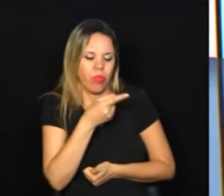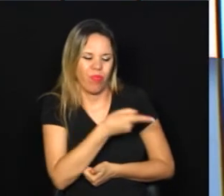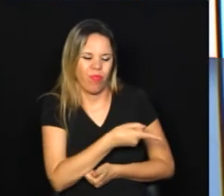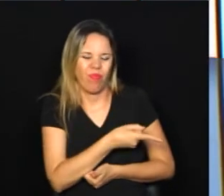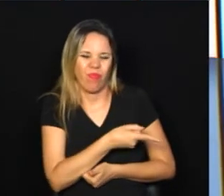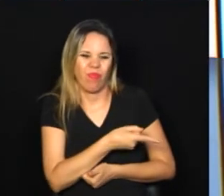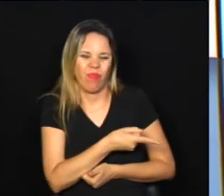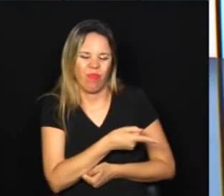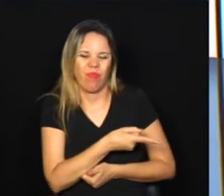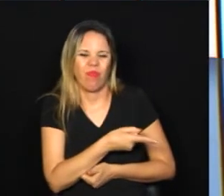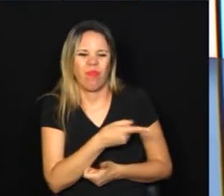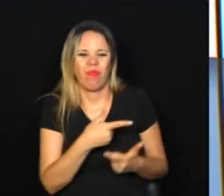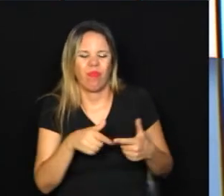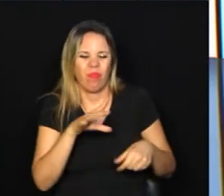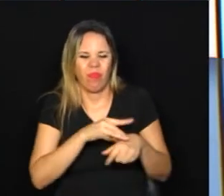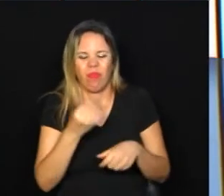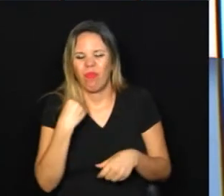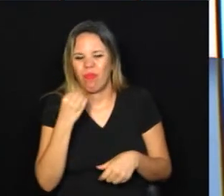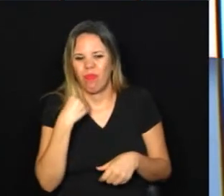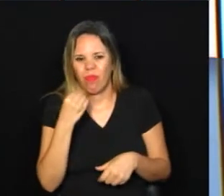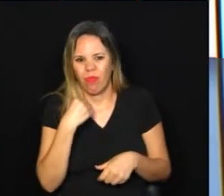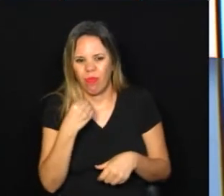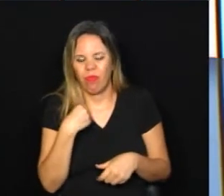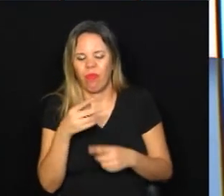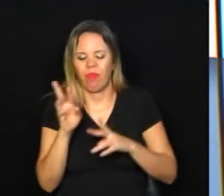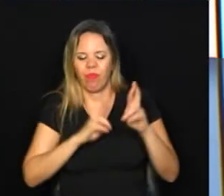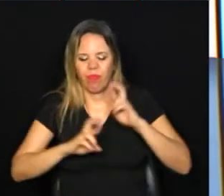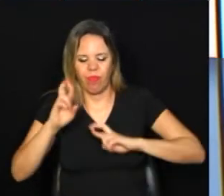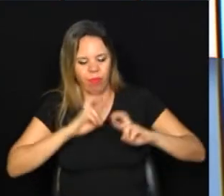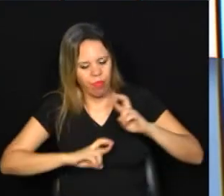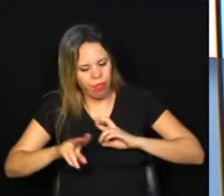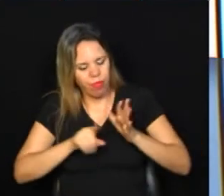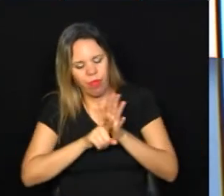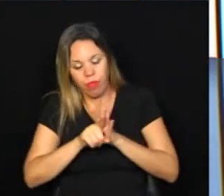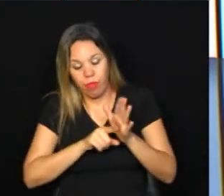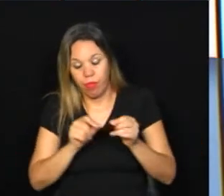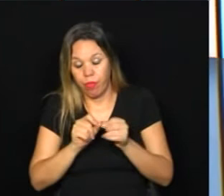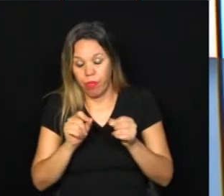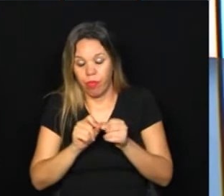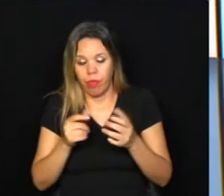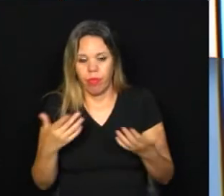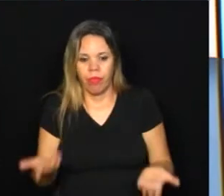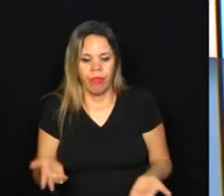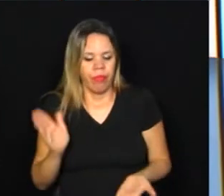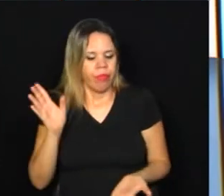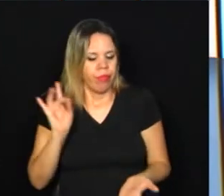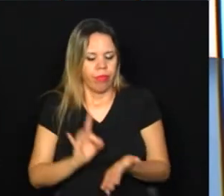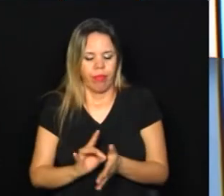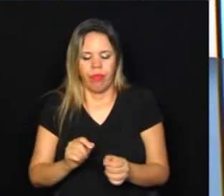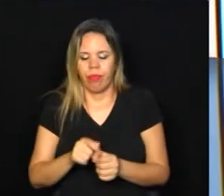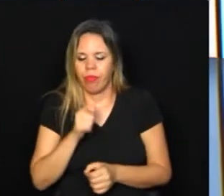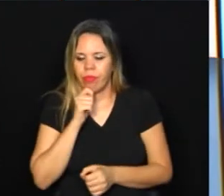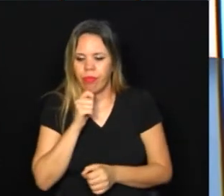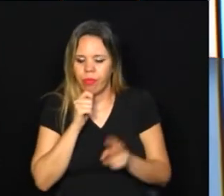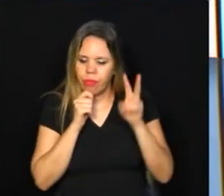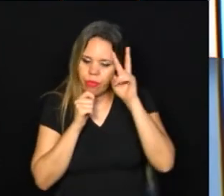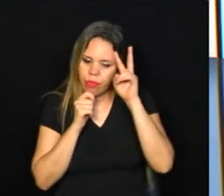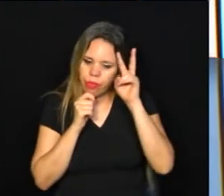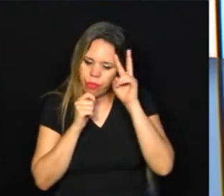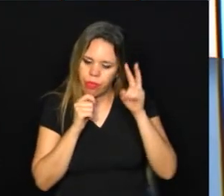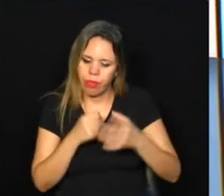apresenta desnutrição e passa por exames. O levantamento prévio, já realizado ainda nesta